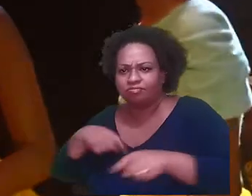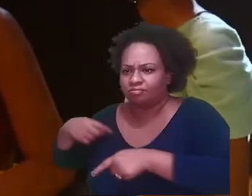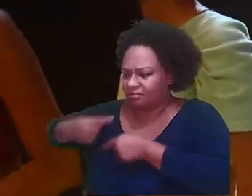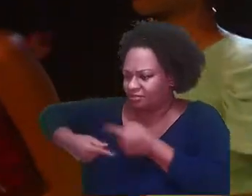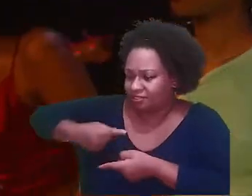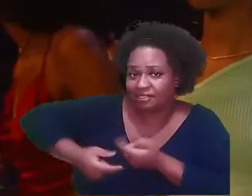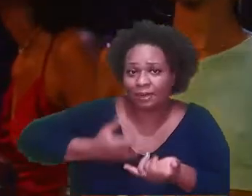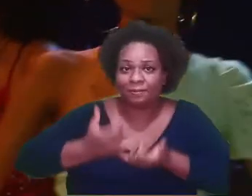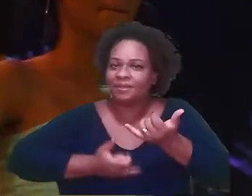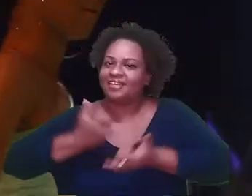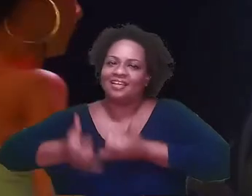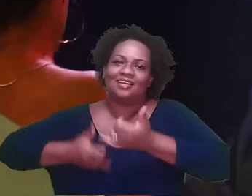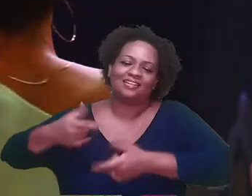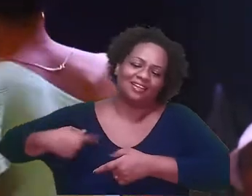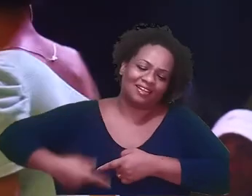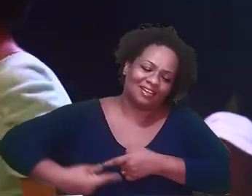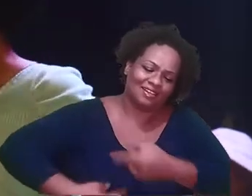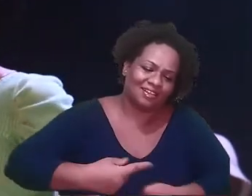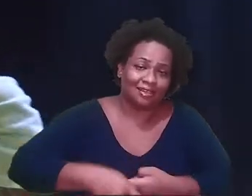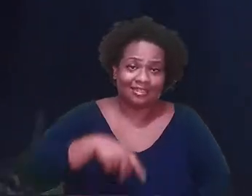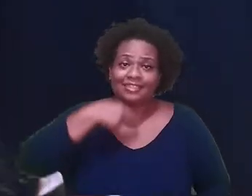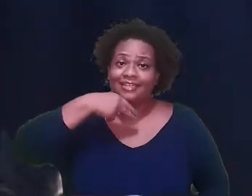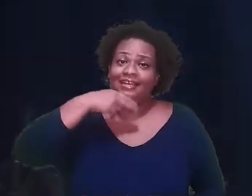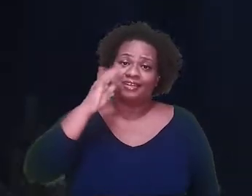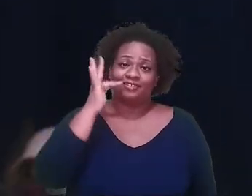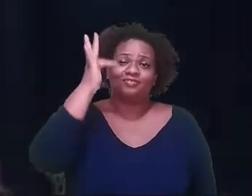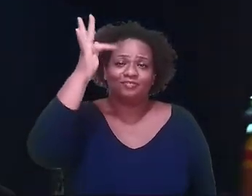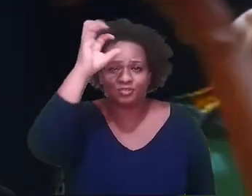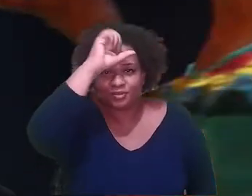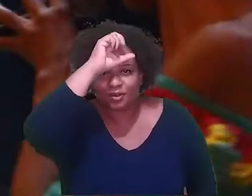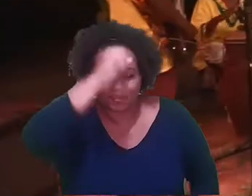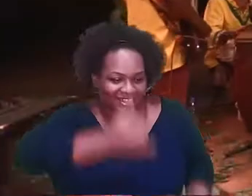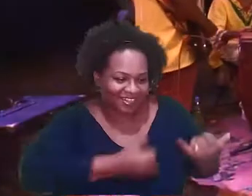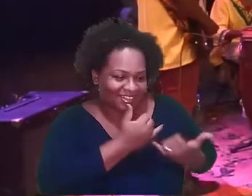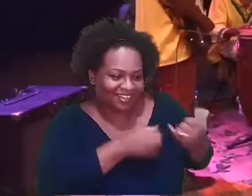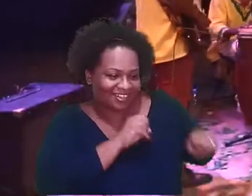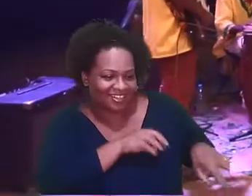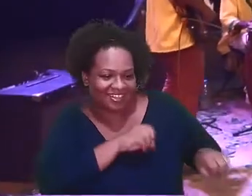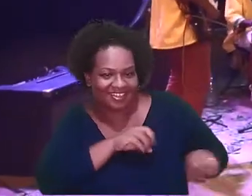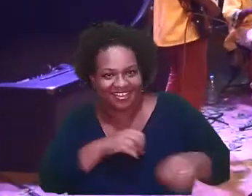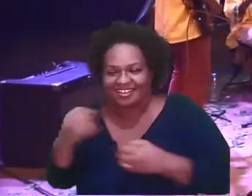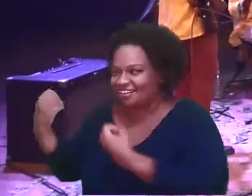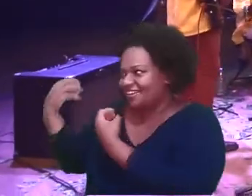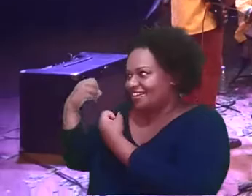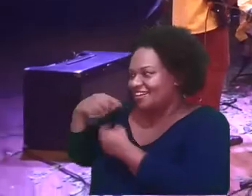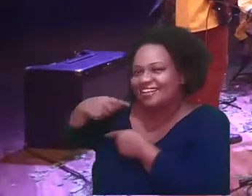brincadeira vai até... Quem sabe dá ver os netos ainda já aprendendo, já brincando. Então vamos embora!